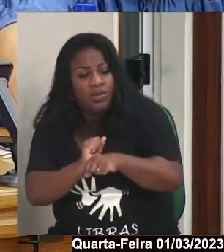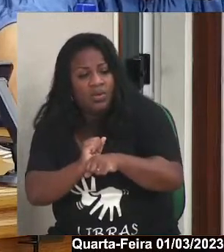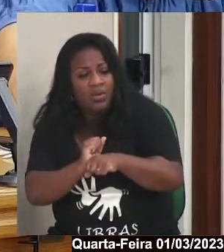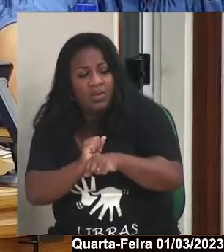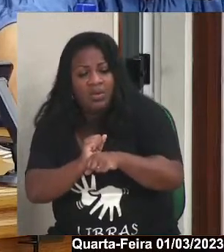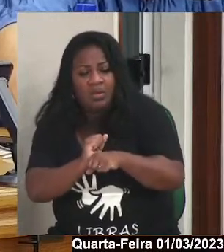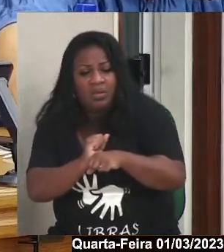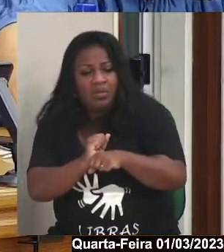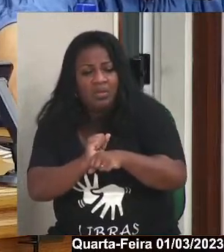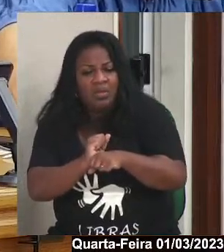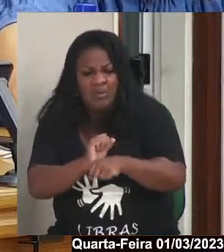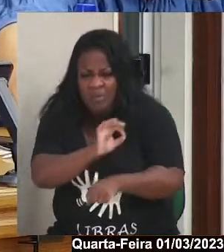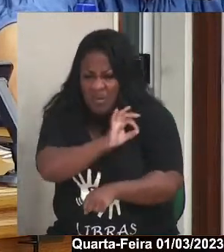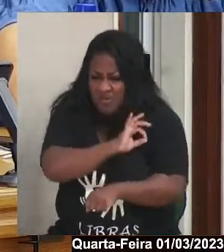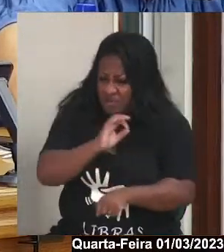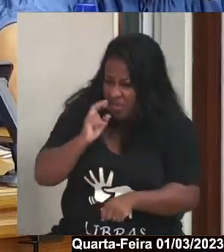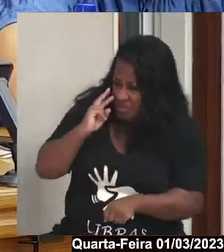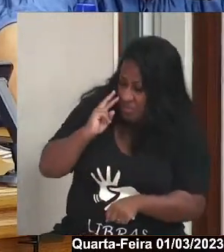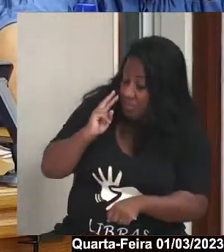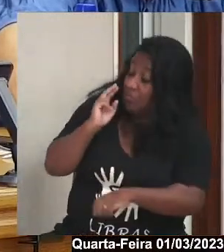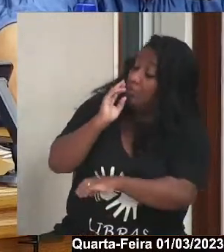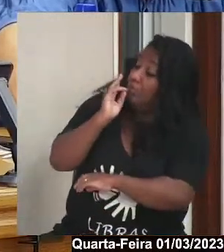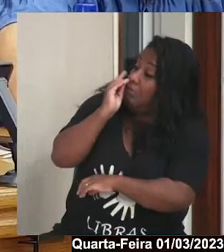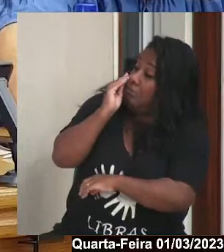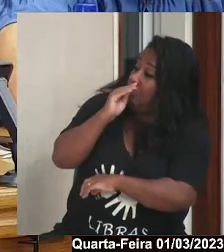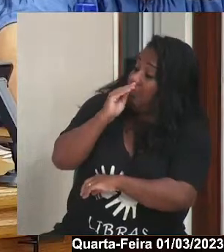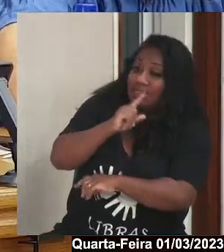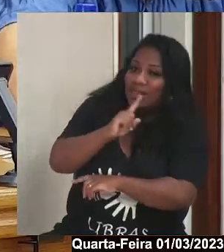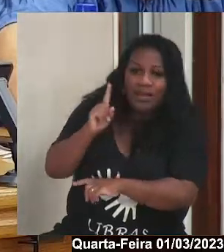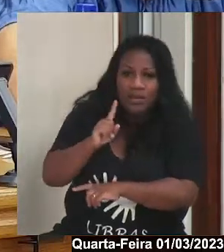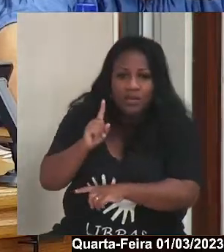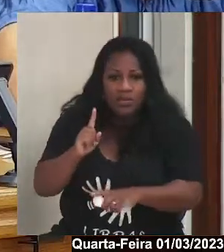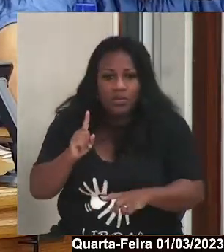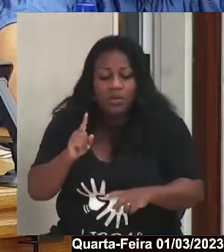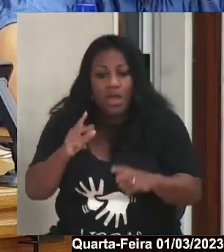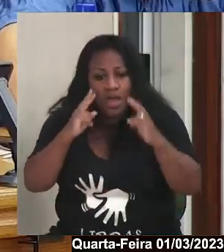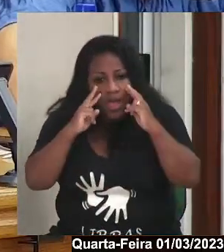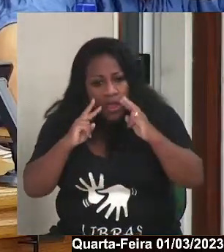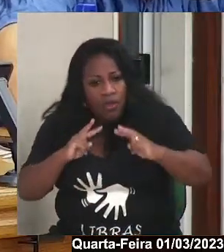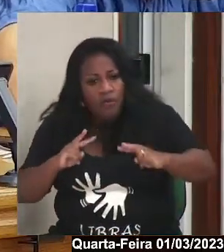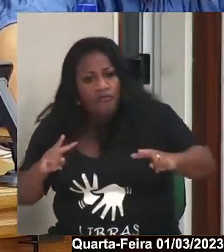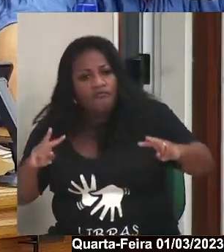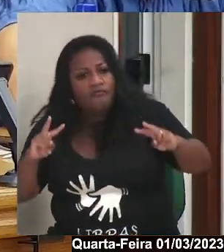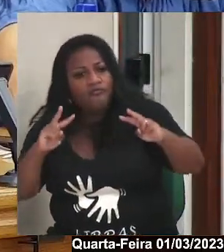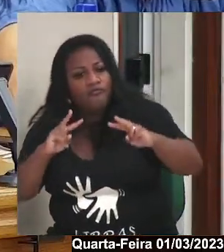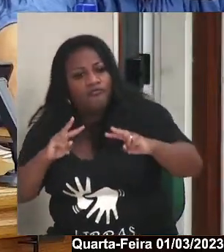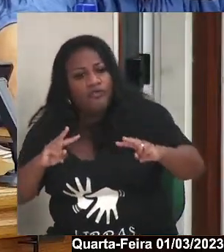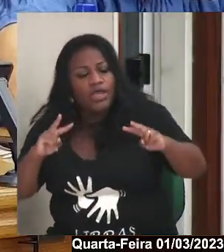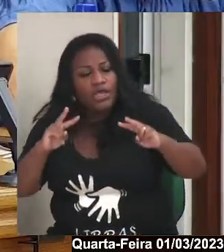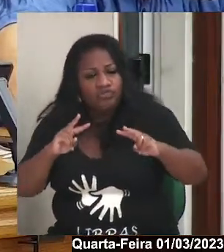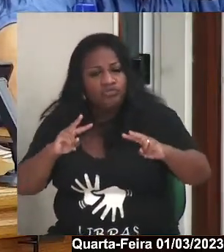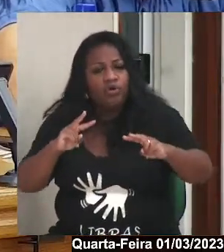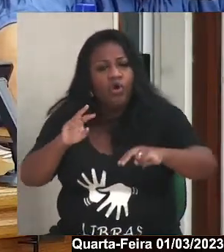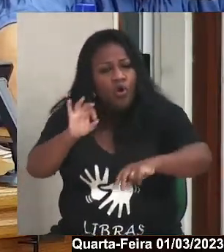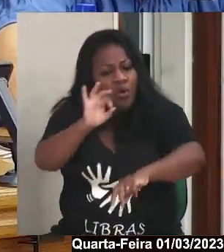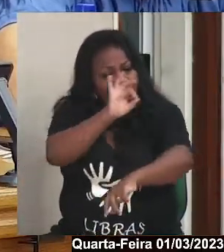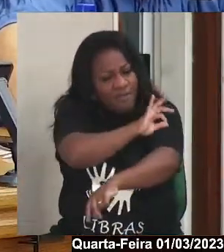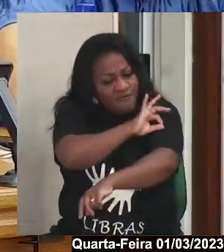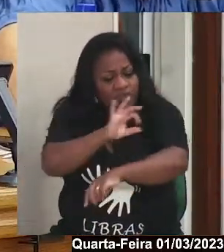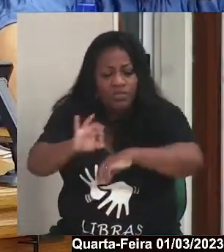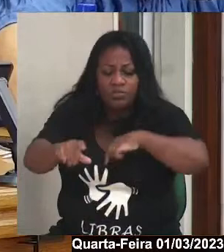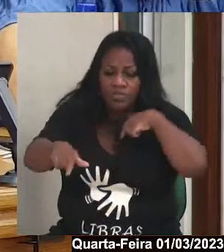estivesse andando para um lado e nós para o outro. Mas quando eu vejo a troca de empresa, a troca de